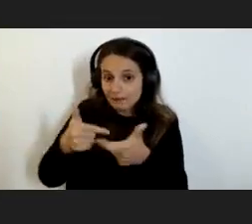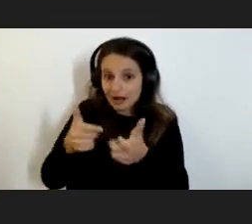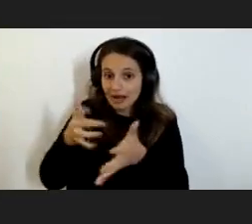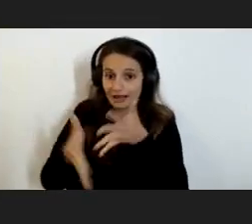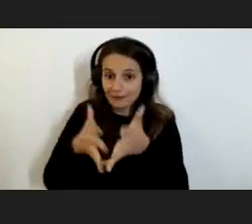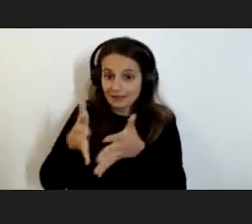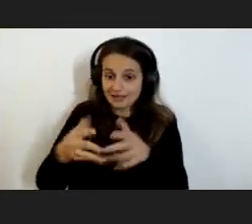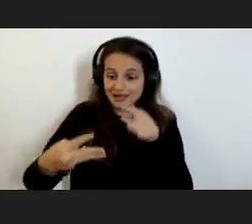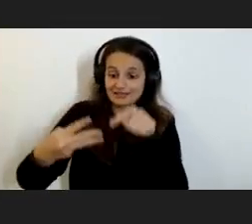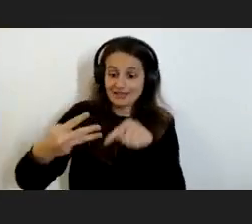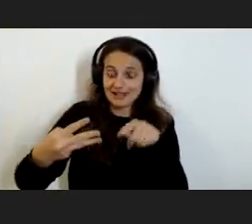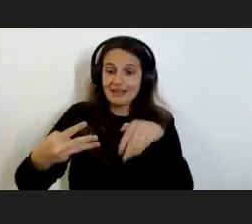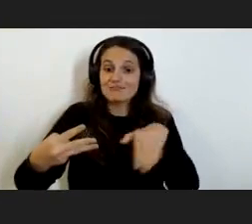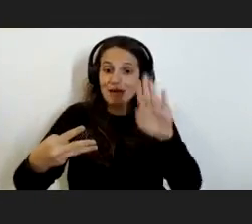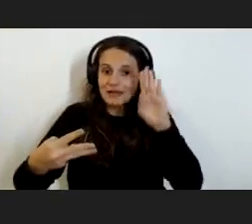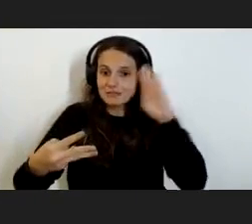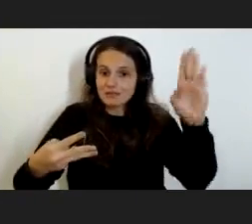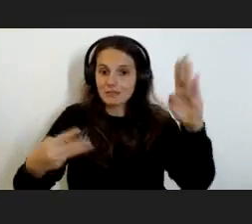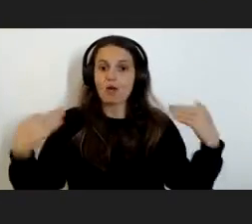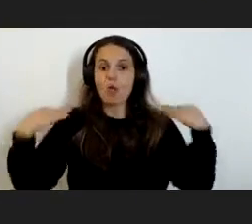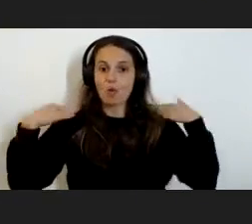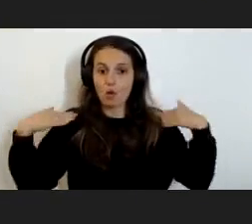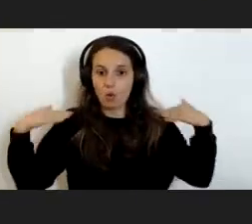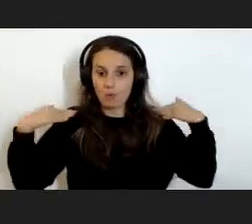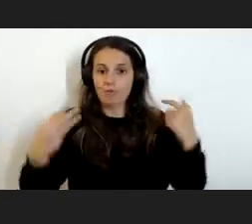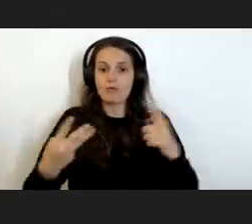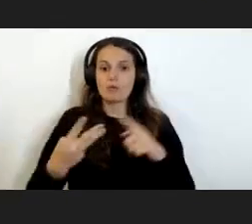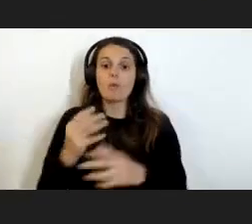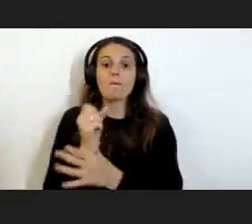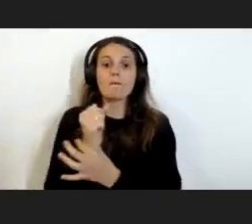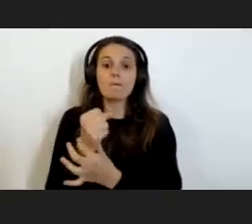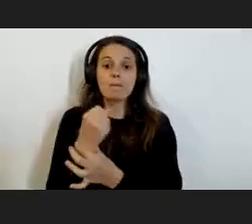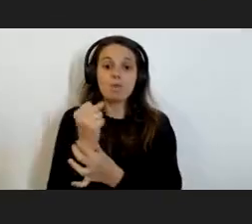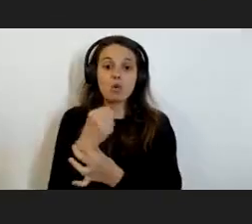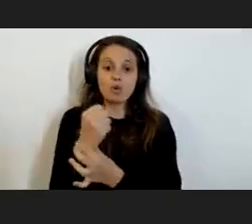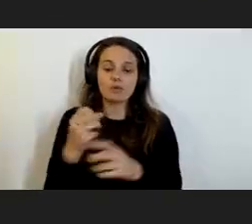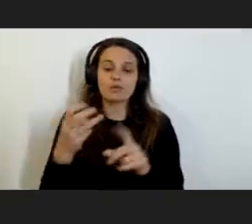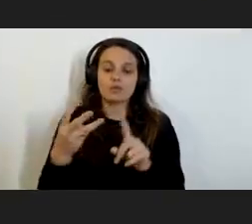são ombro, punho e cotovelo.